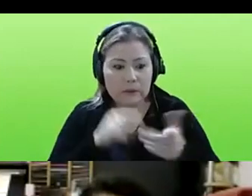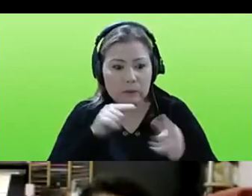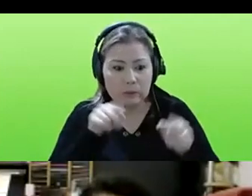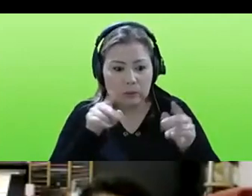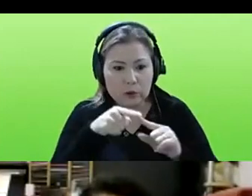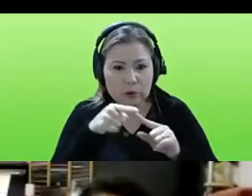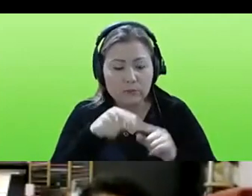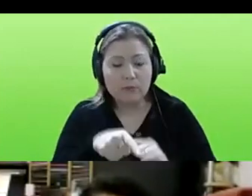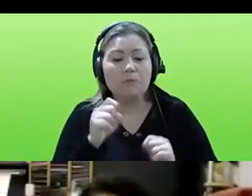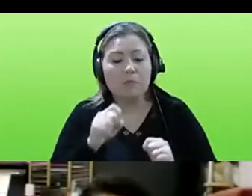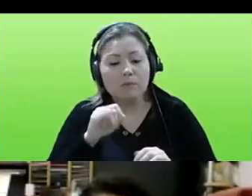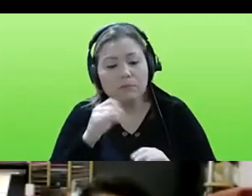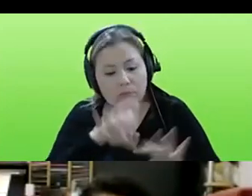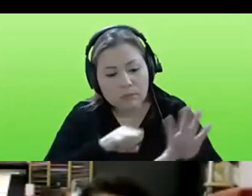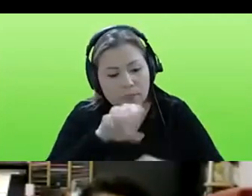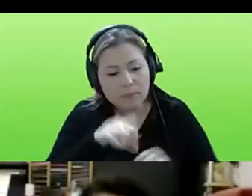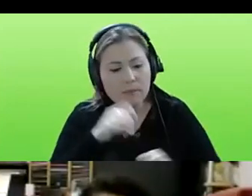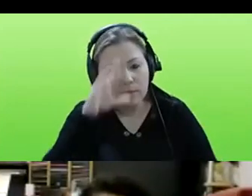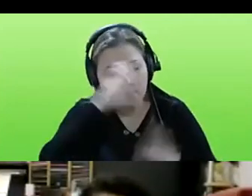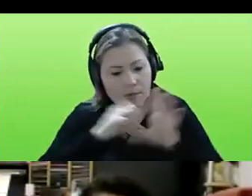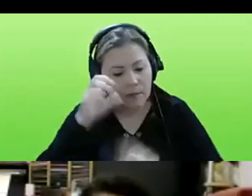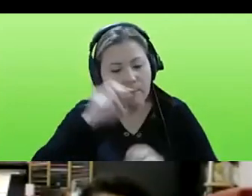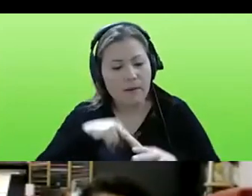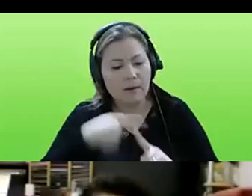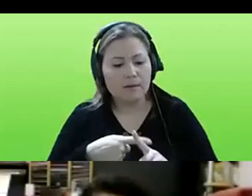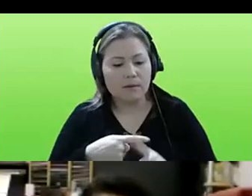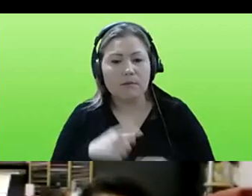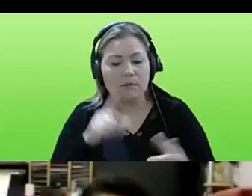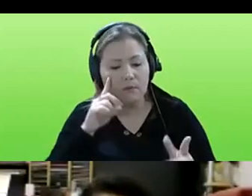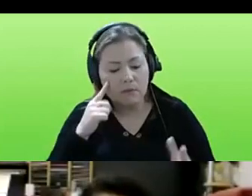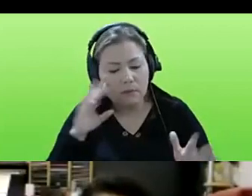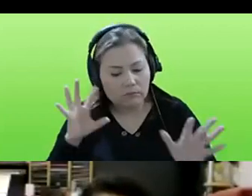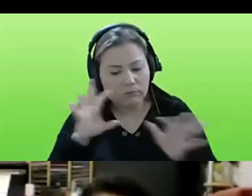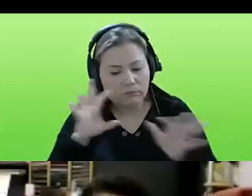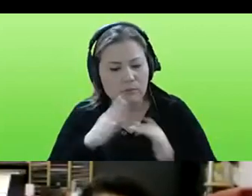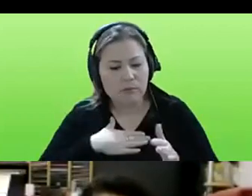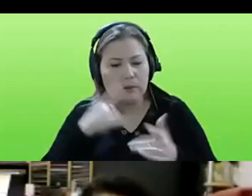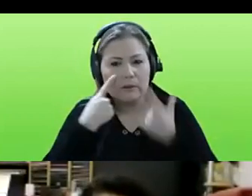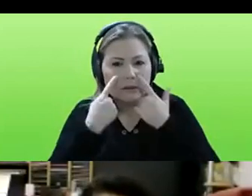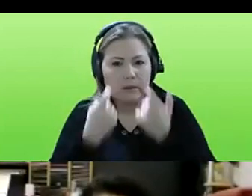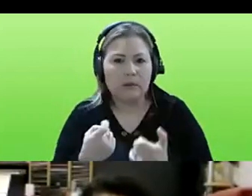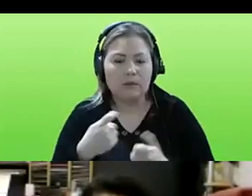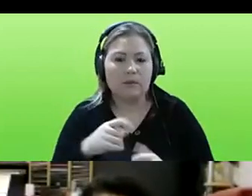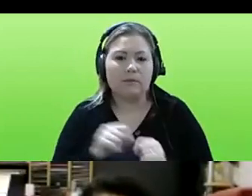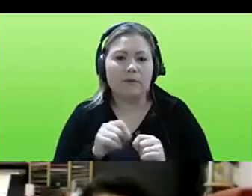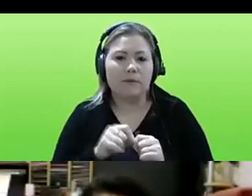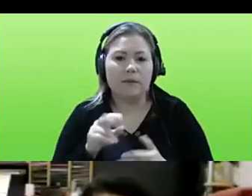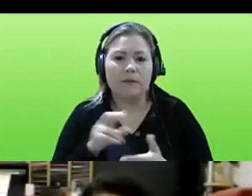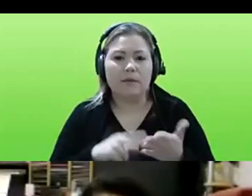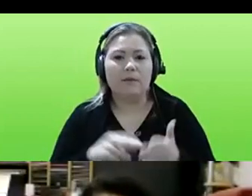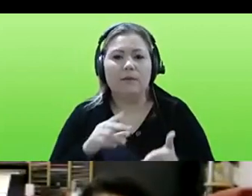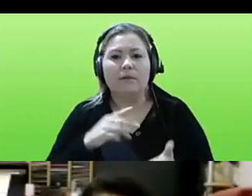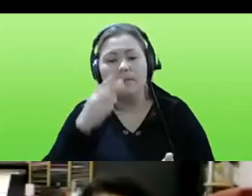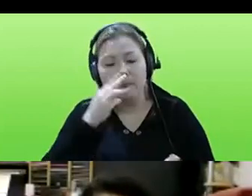procurar fazer com que eles tenham alguma coisa a ver com o seu interesse para a redação da sua dissertação de